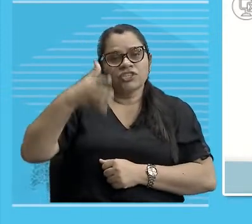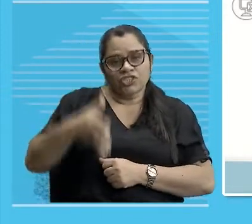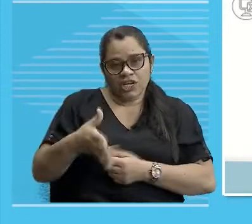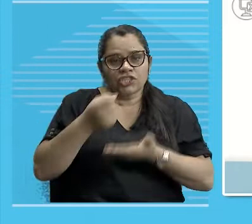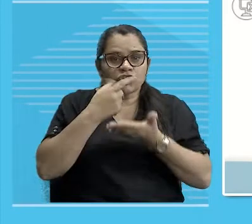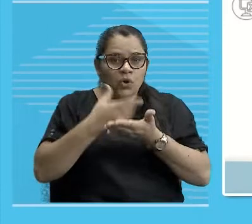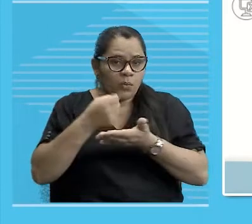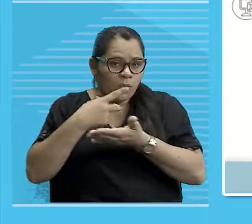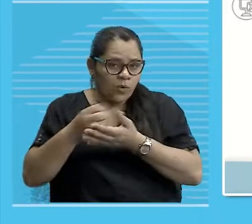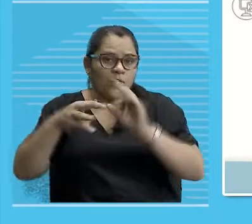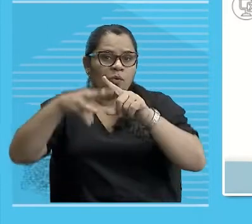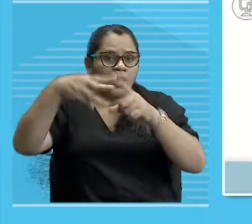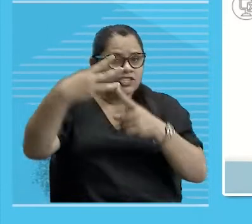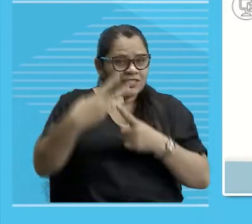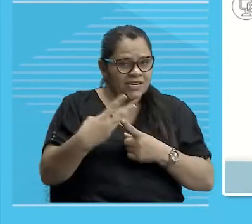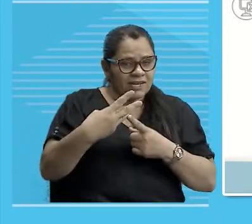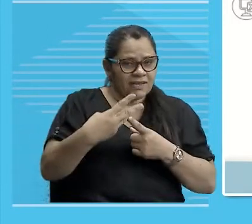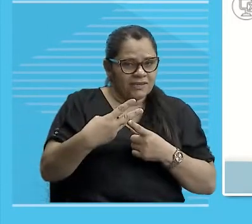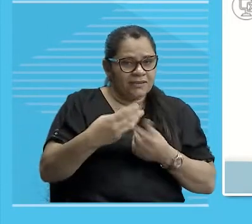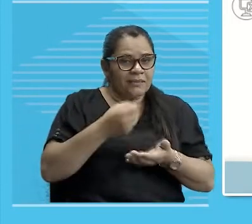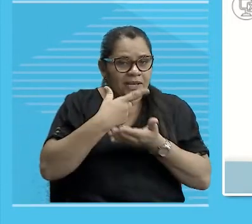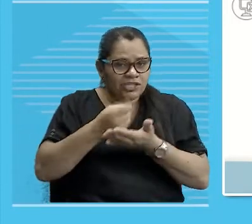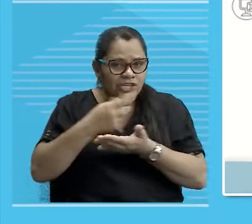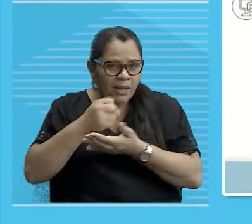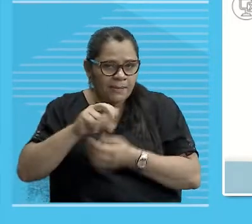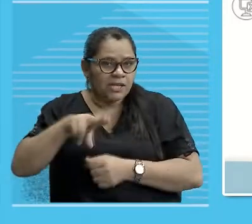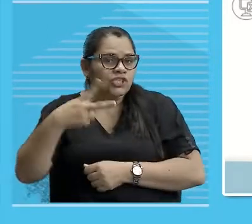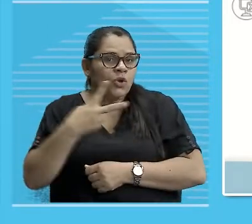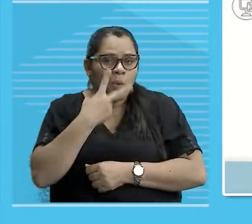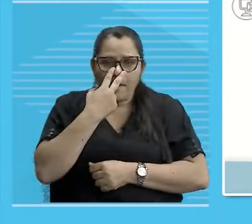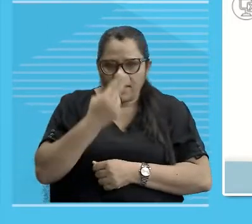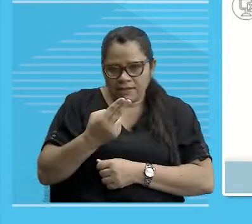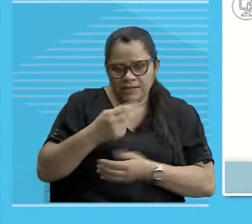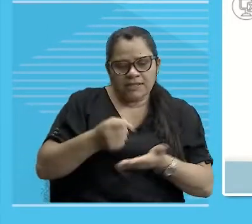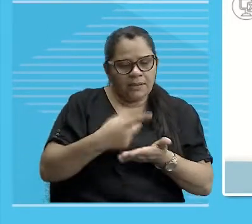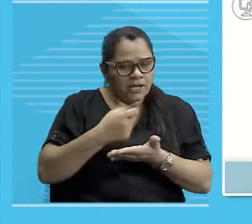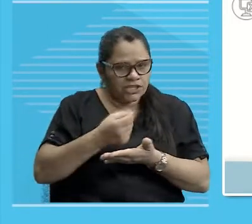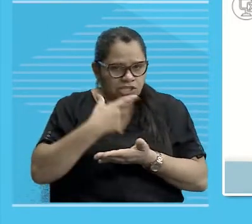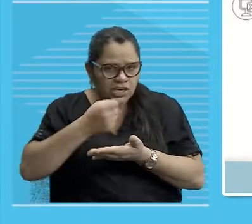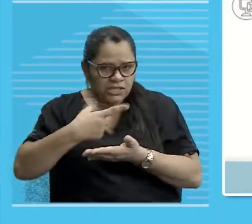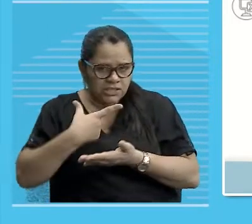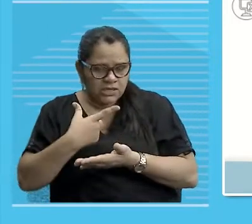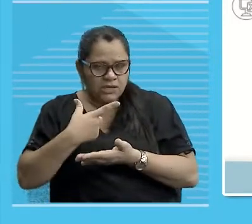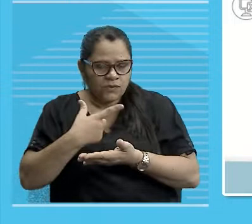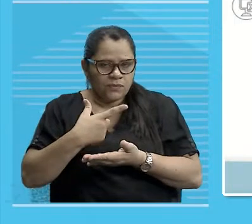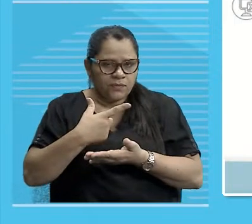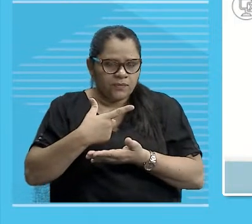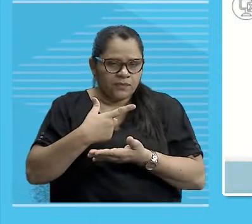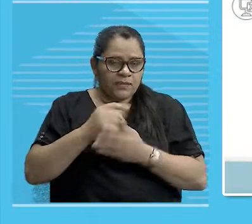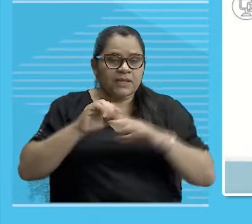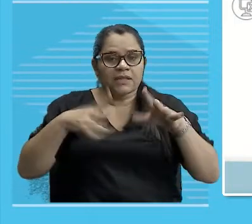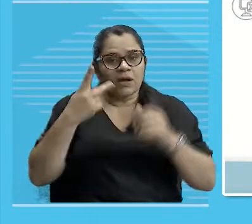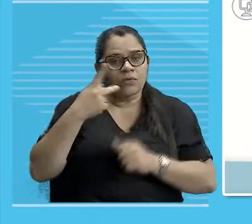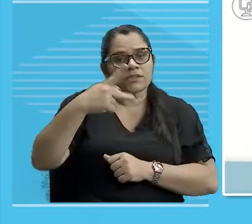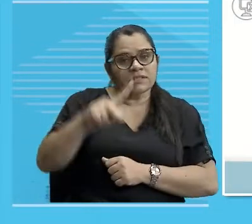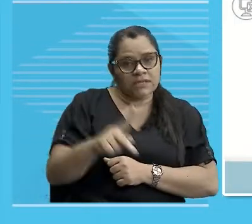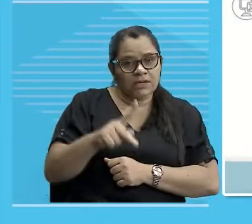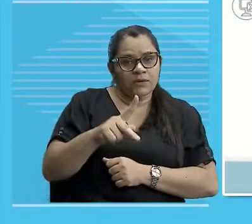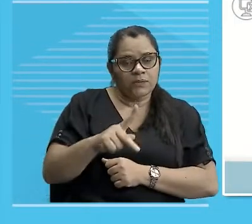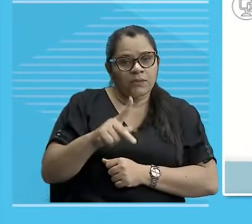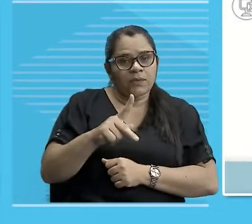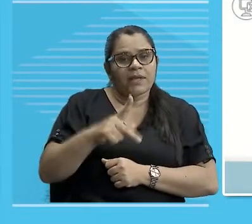tomou qualquer um desses medicamentos ou algo parecido, eu até fico brincando, são os PANs da vida,